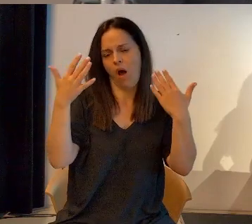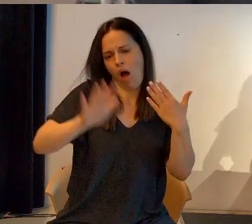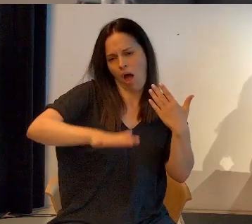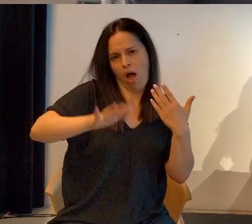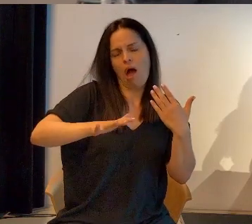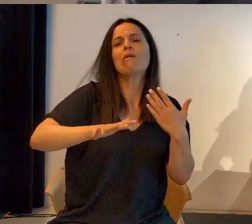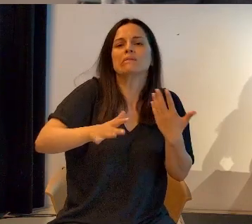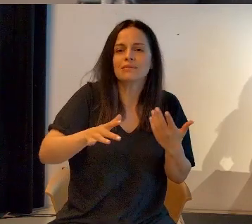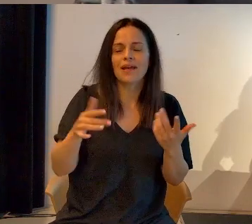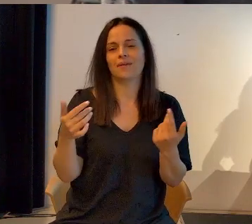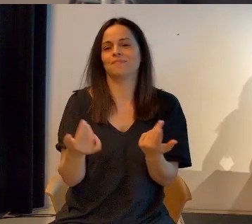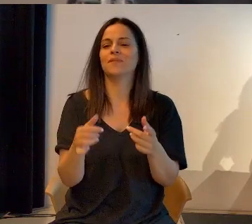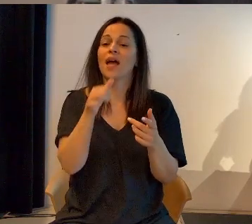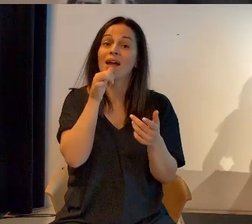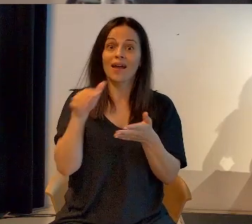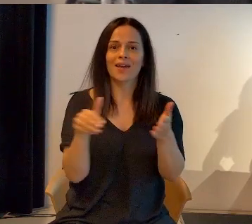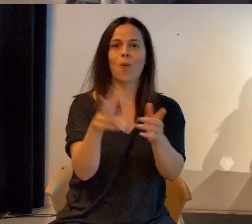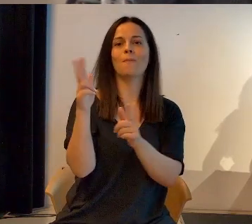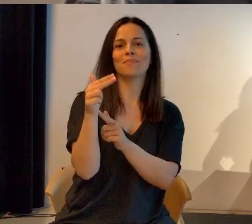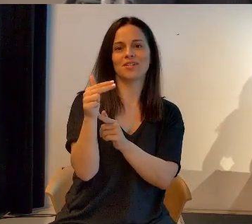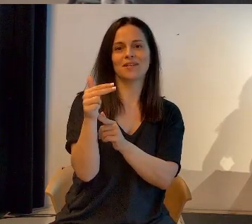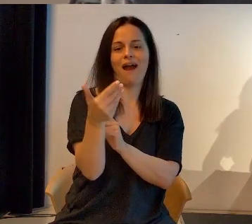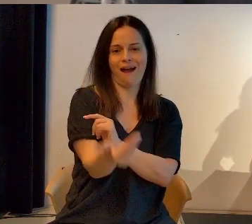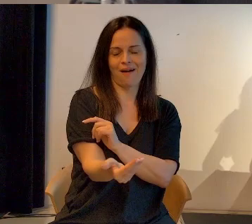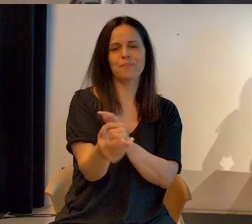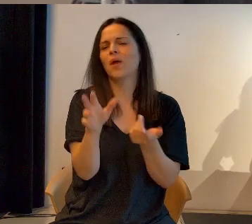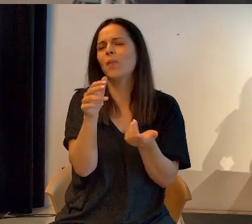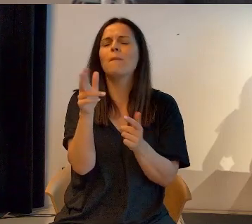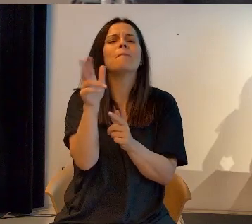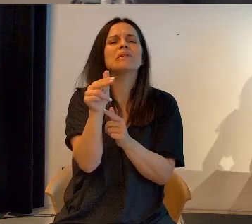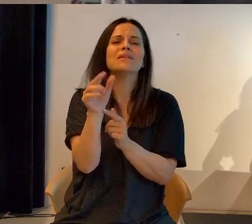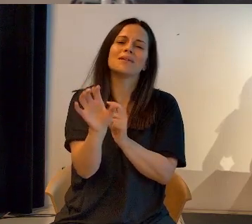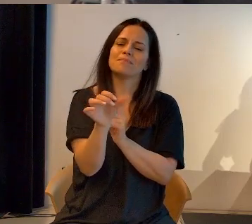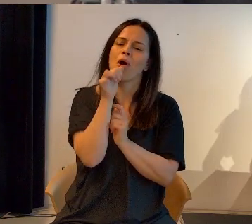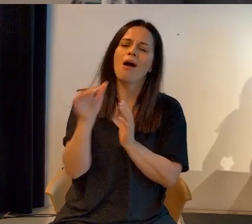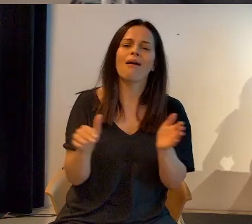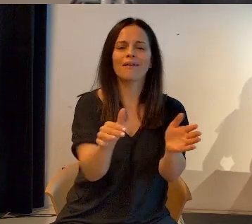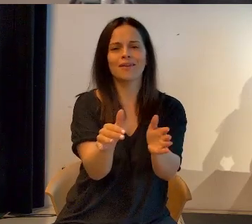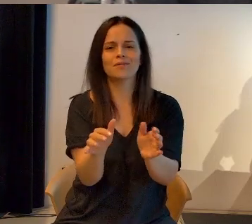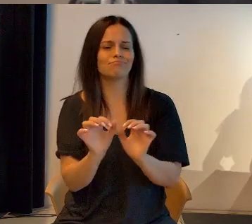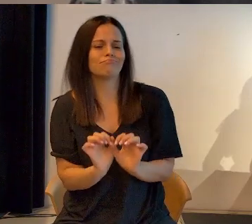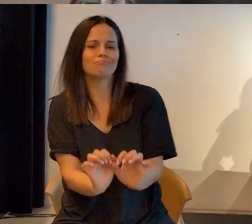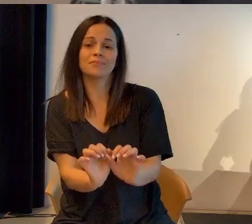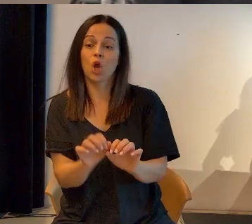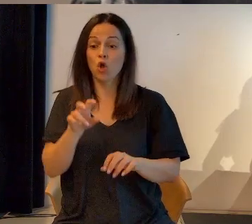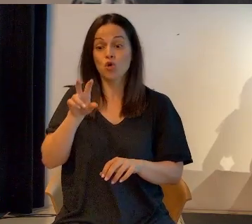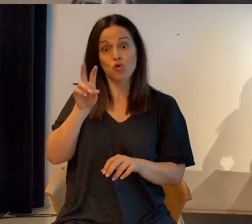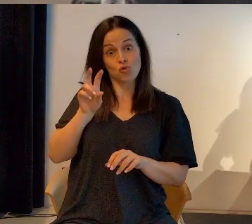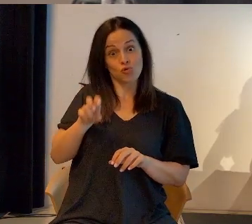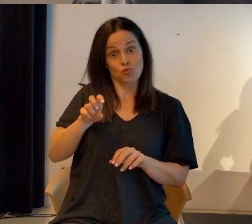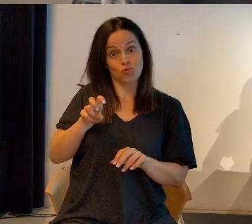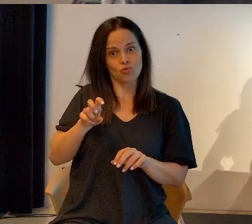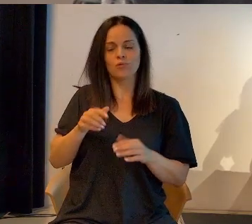a piscina no Rio. Portanto, teremos uma piscina pluvial que será colocada no início de julho e que ficará até finais de